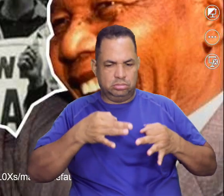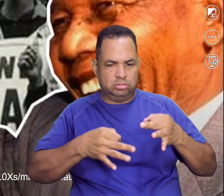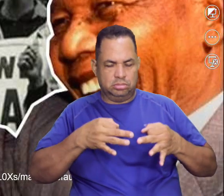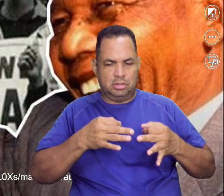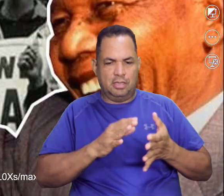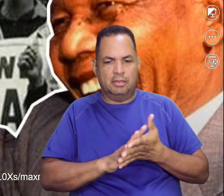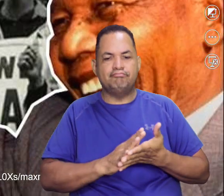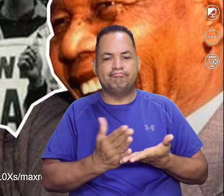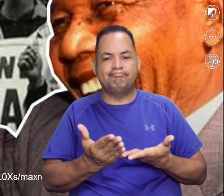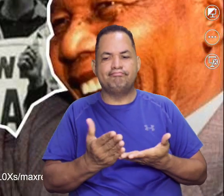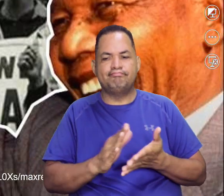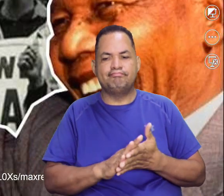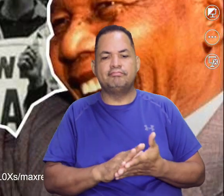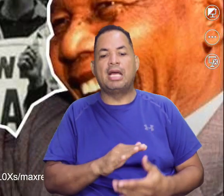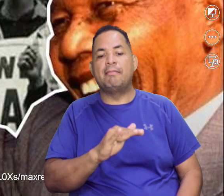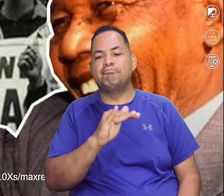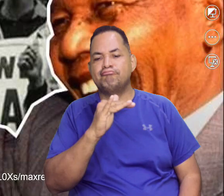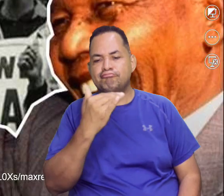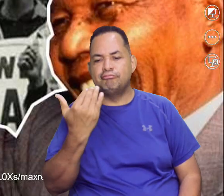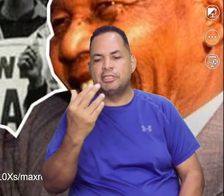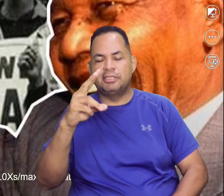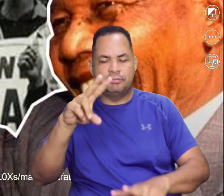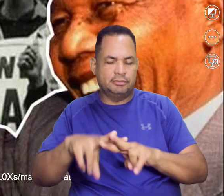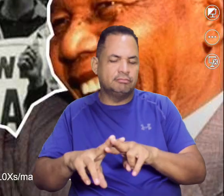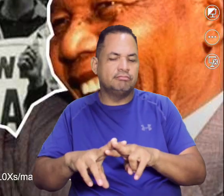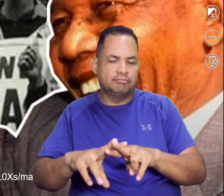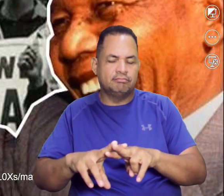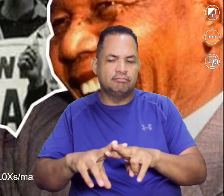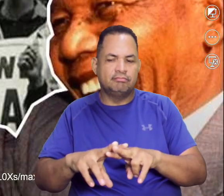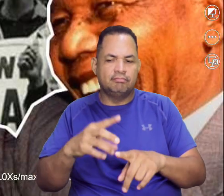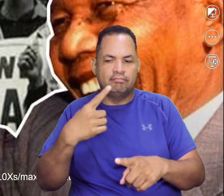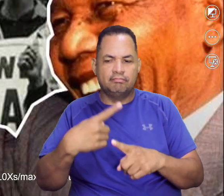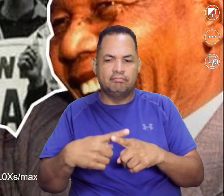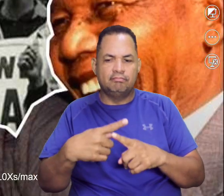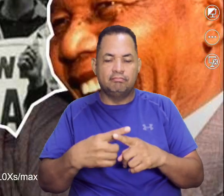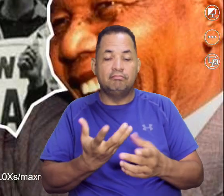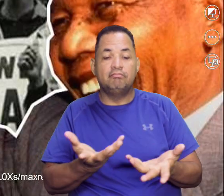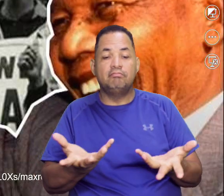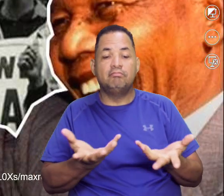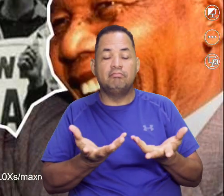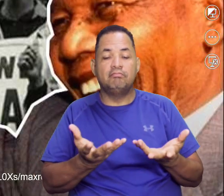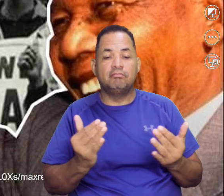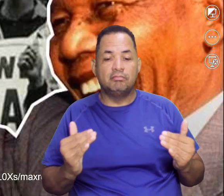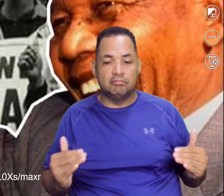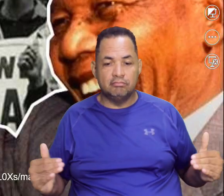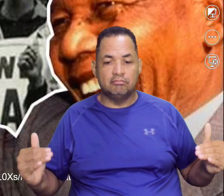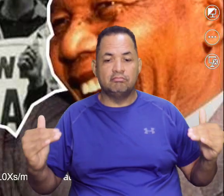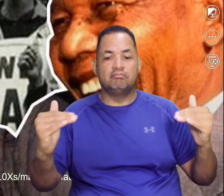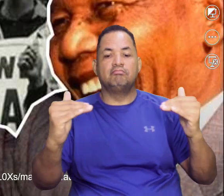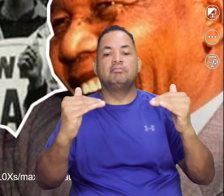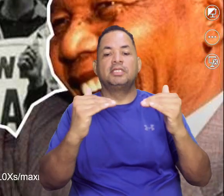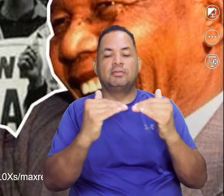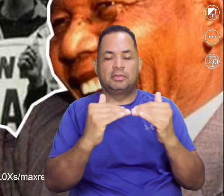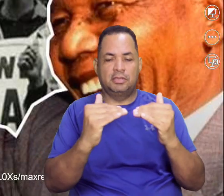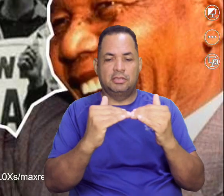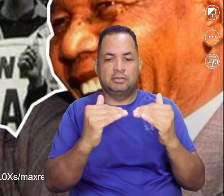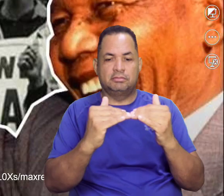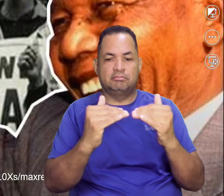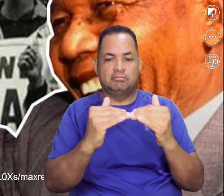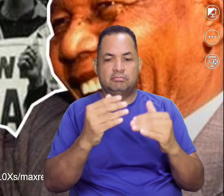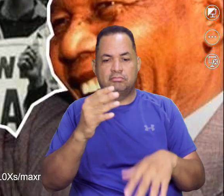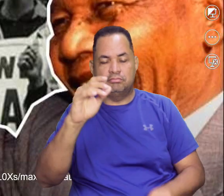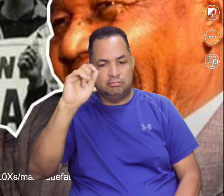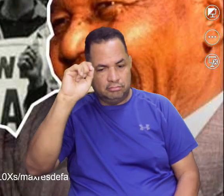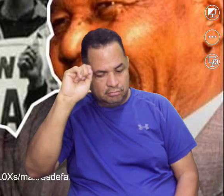perpétua, ou seja, o cara vai morrer na cadeia, só porque ele quer o quê? Porque ele quer que o apartheid acabe, que